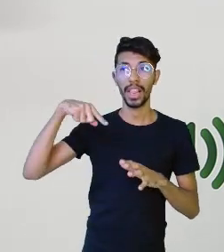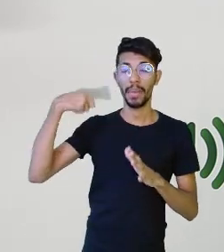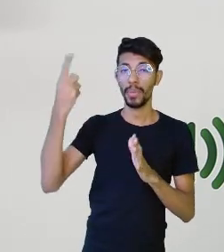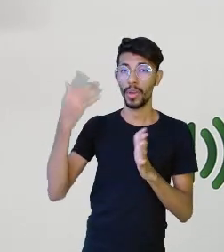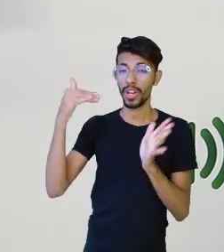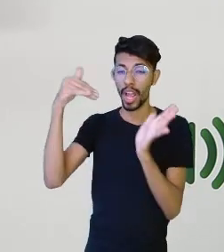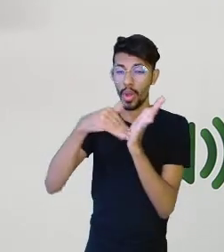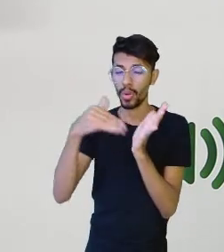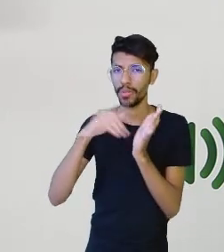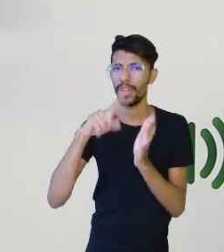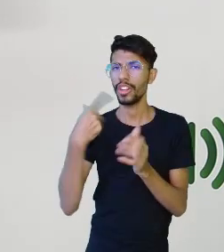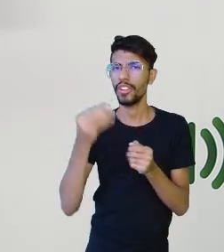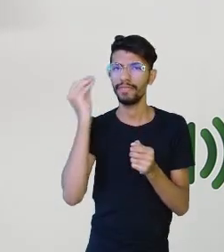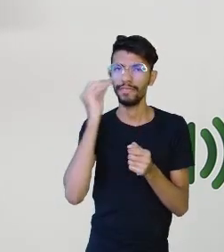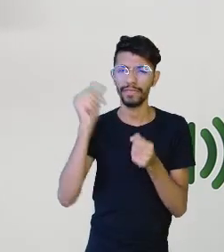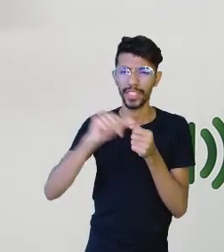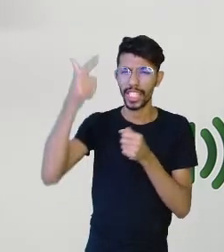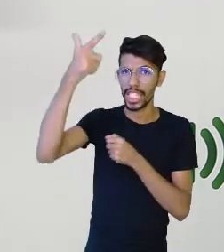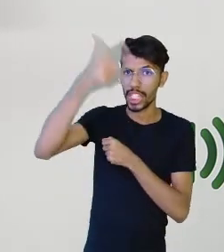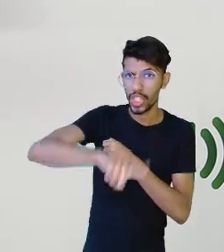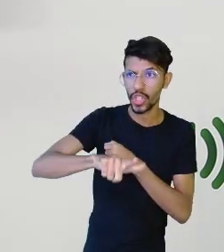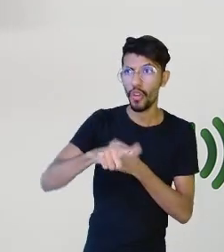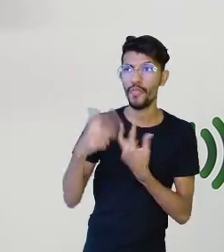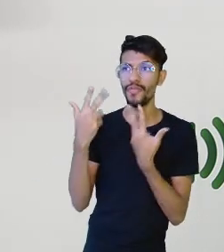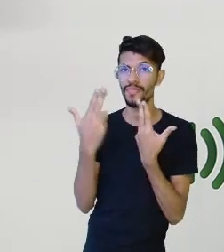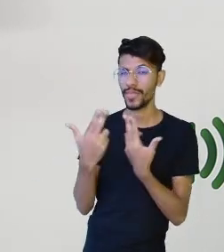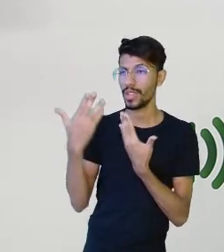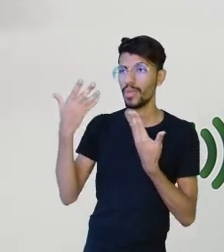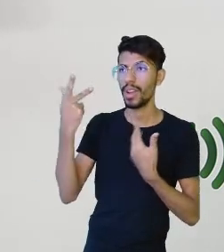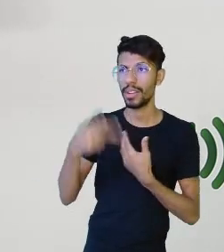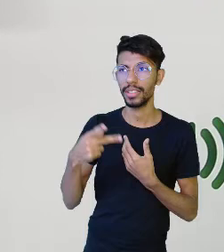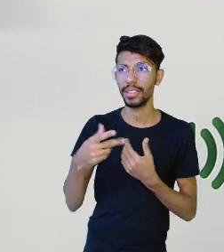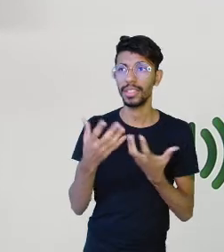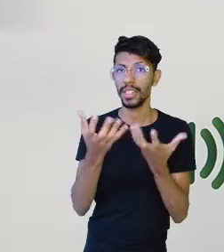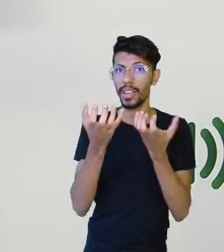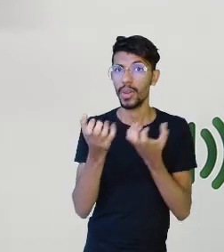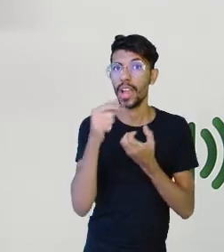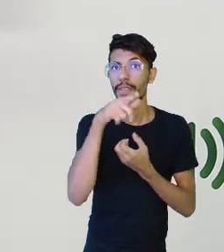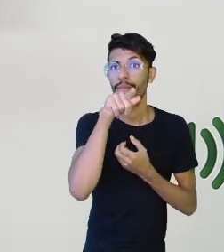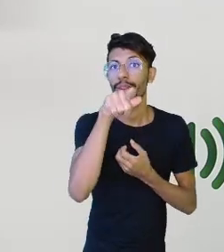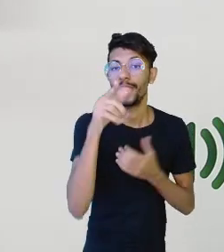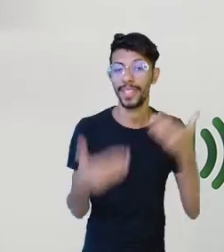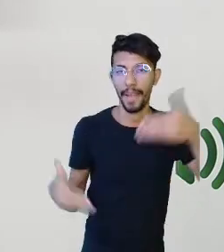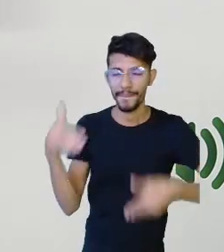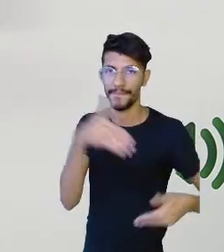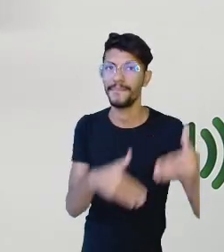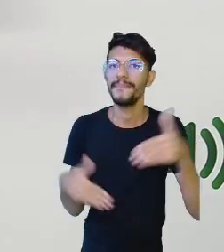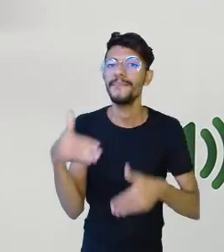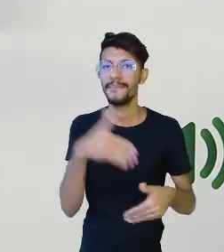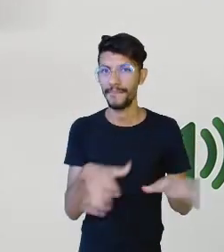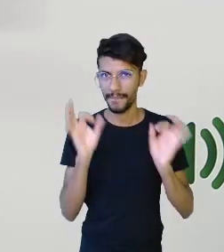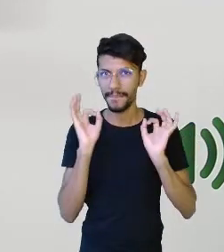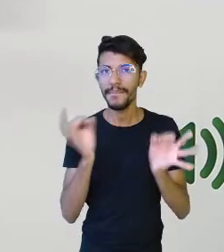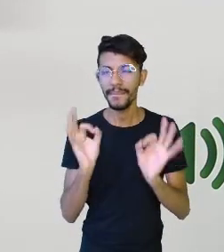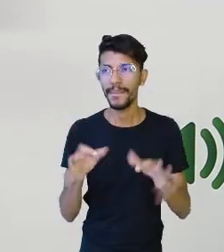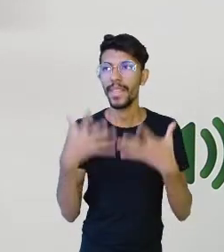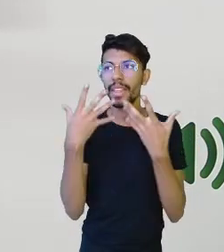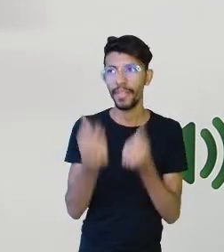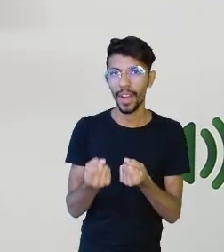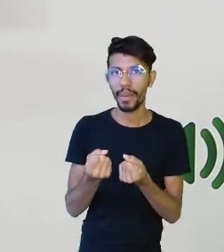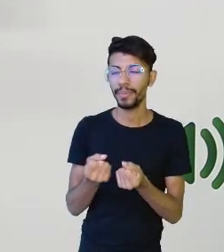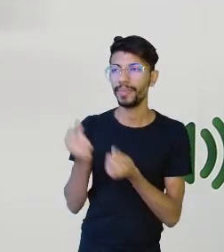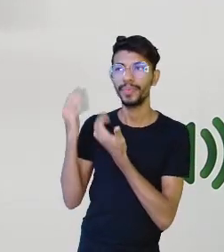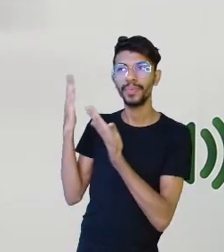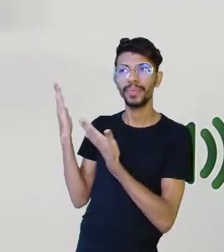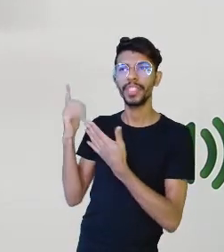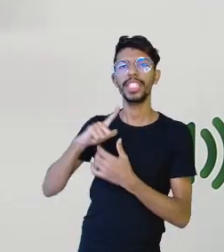fazer novamente isso que fizemos aqui. Eu conto com a sua participação. Vamos lá. Eu tenho